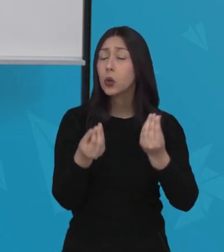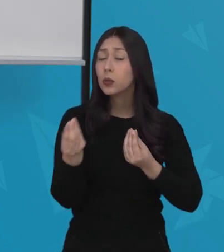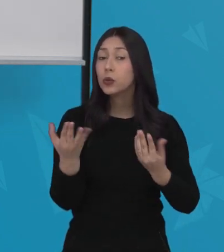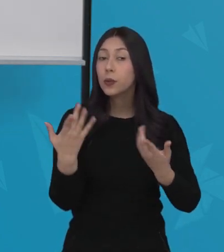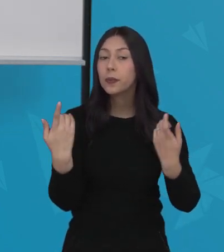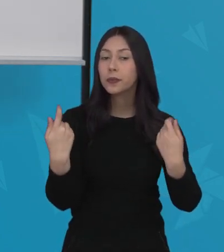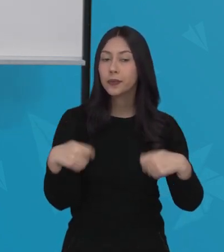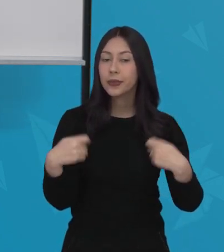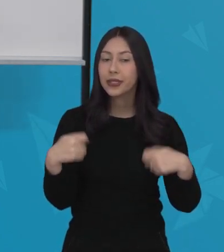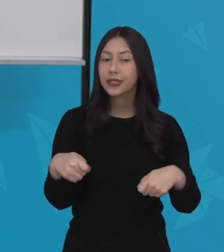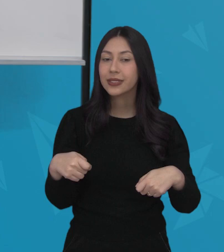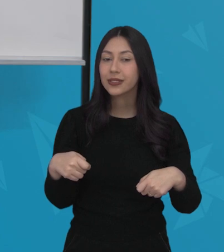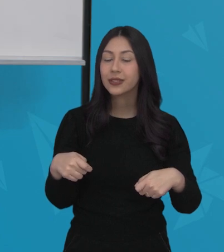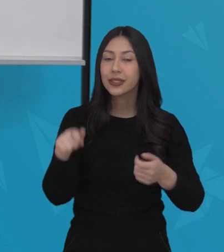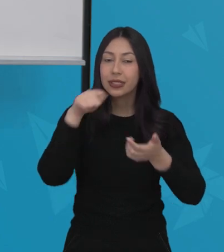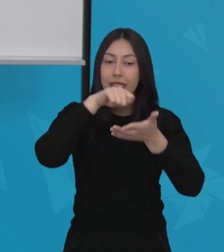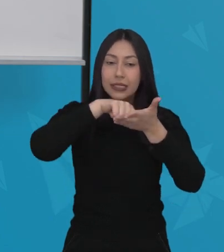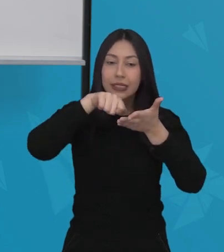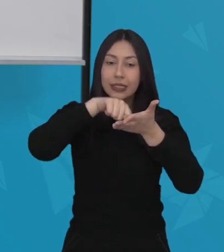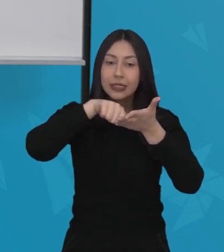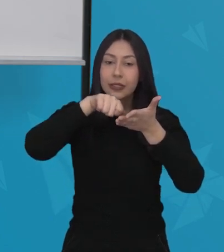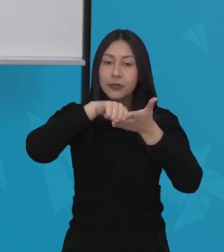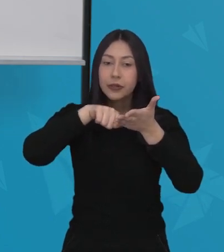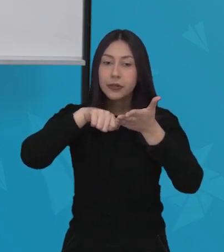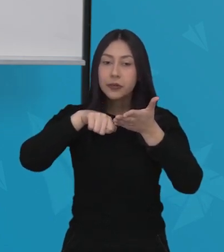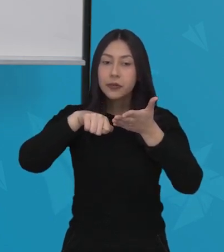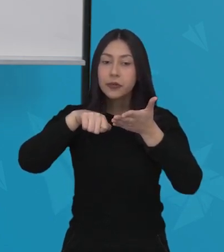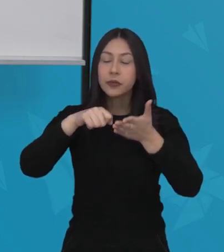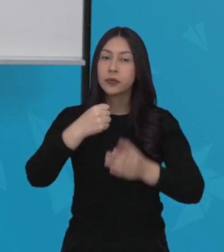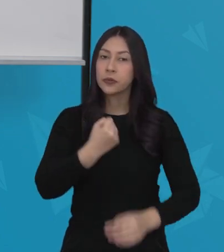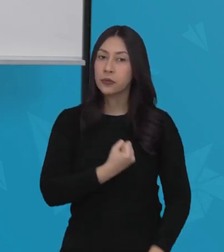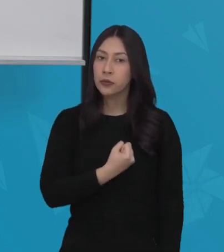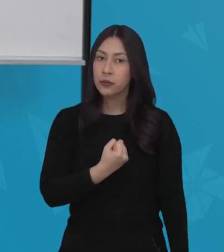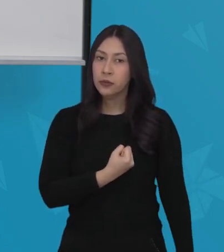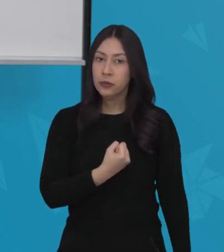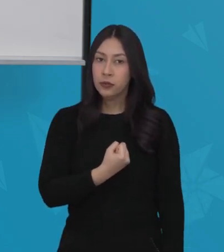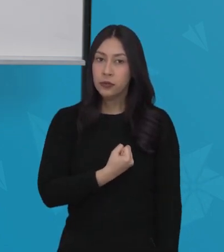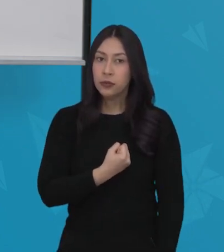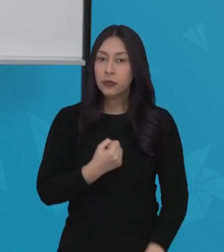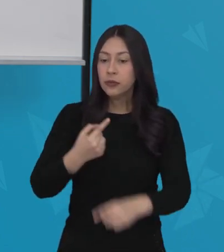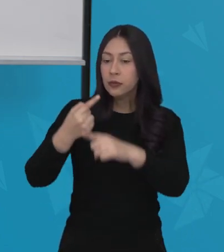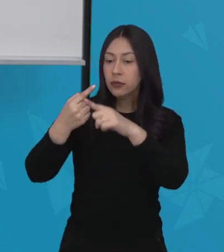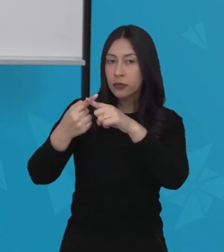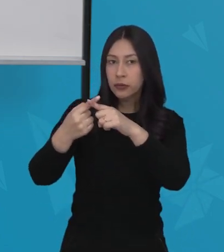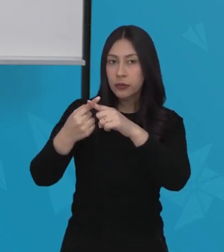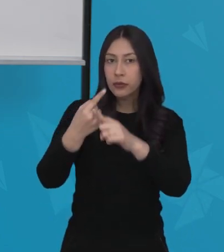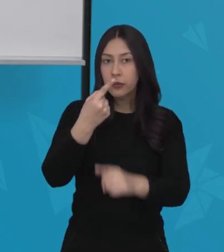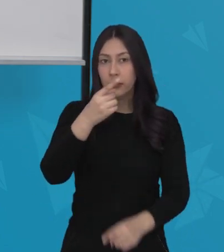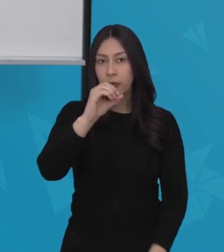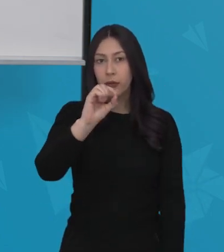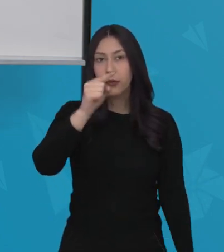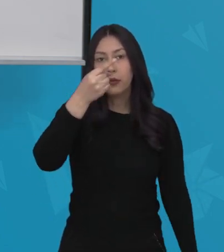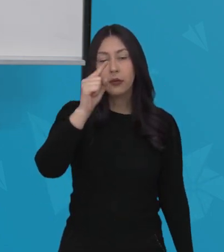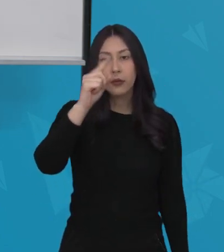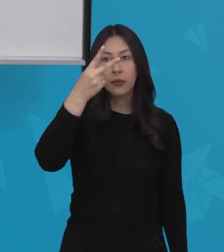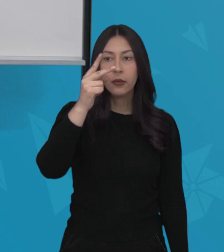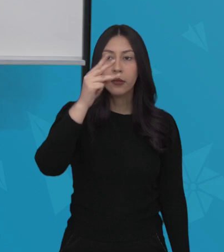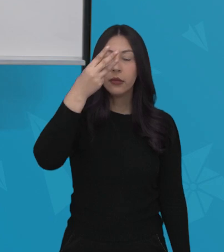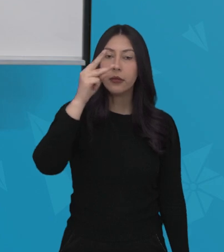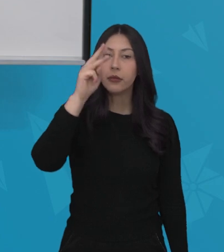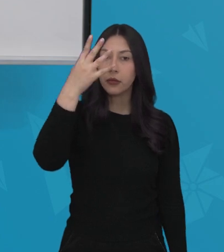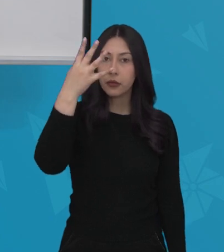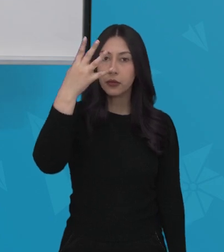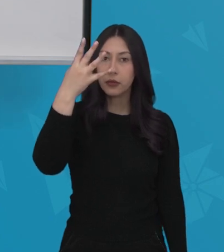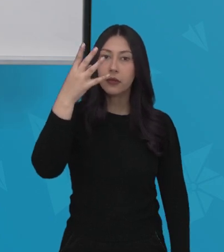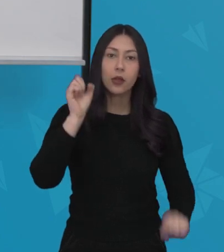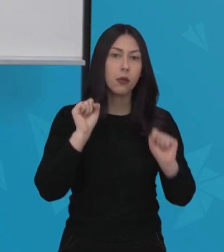científica, eu tenho que pegar e escrever ele como sendo um produto entre um número x e uma potência de base 10. Esse ezinho aqui é o nosso